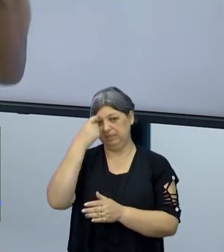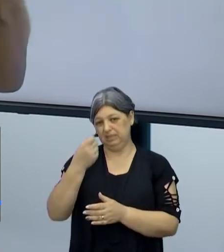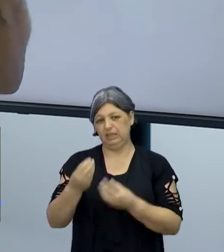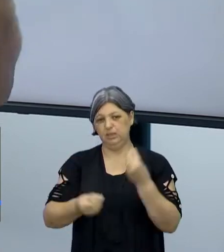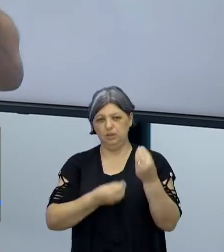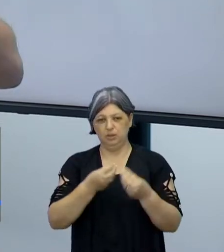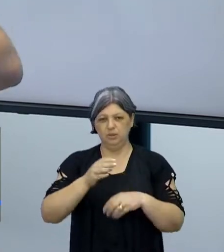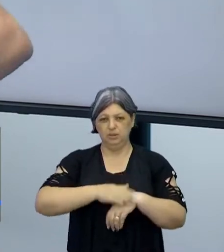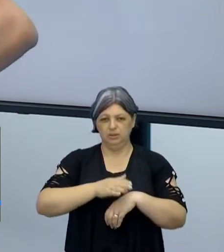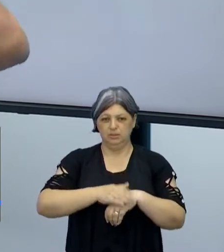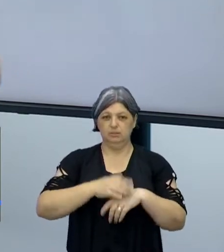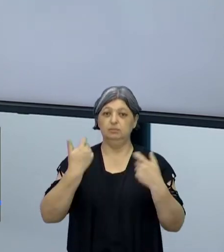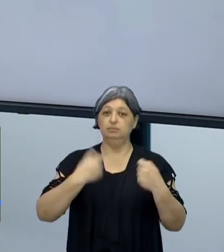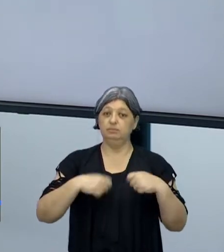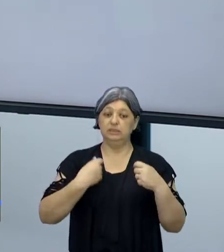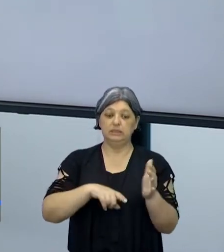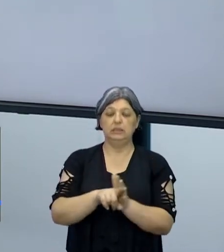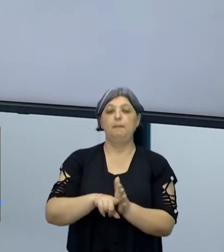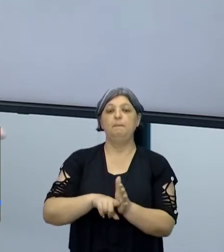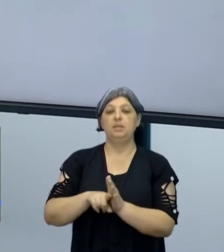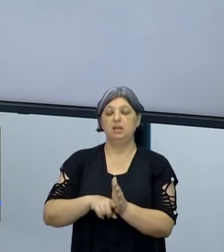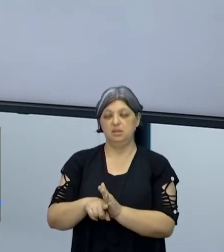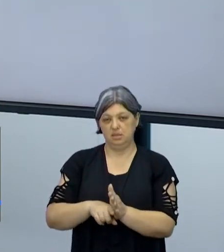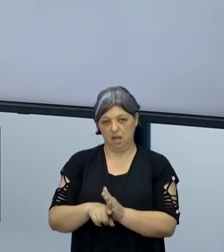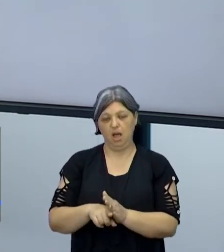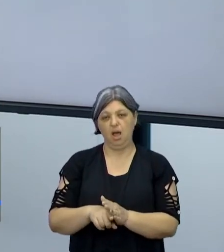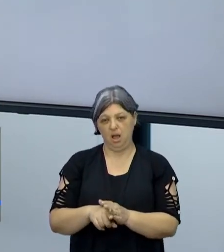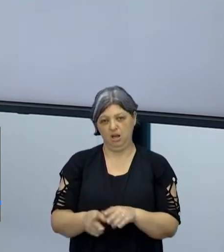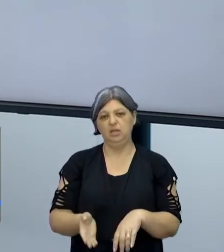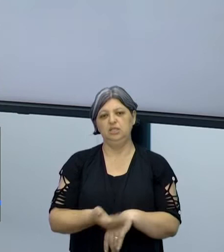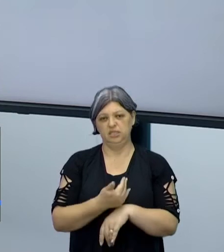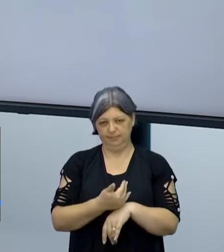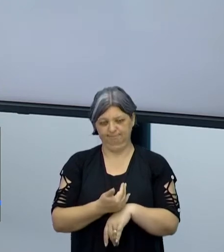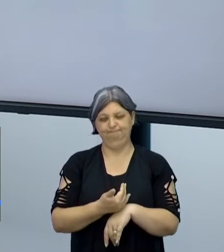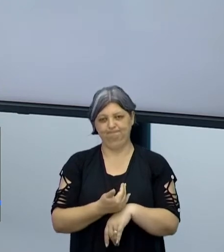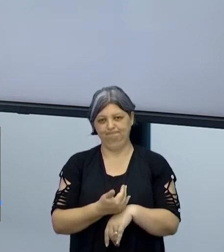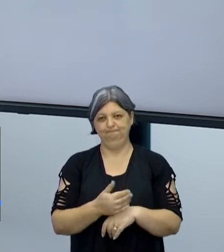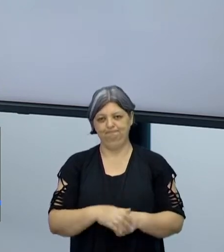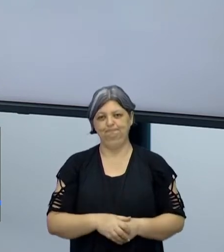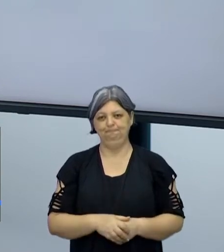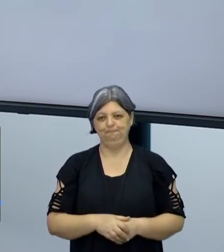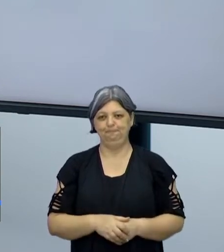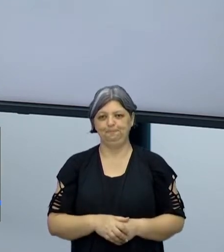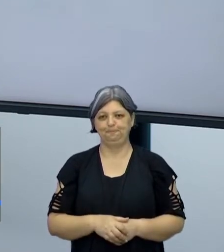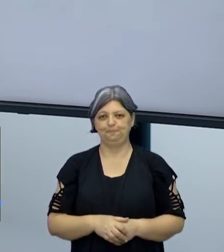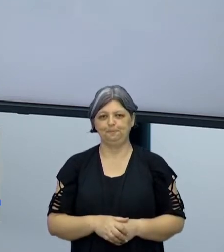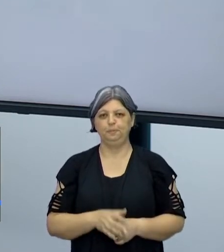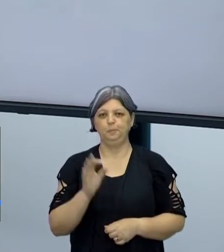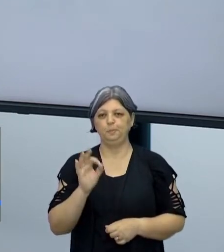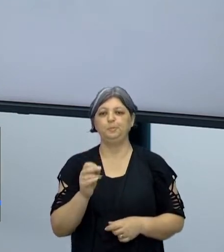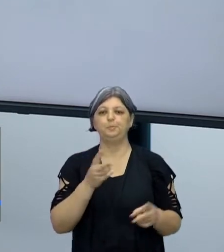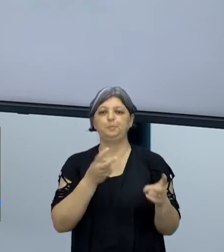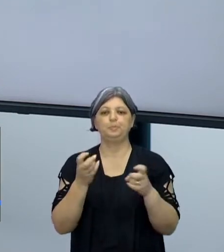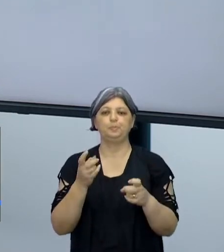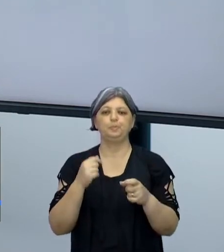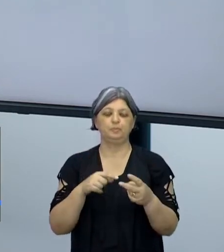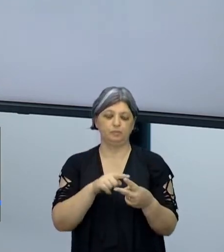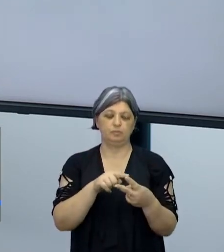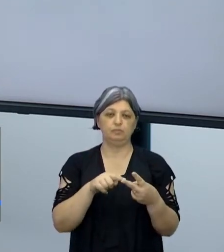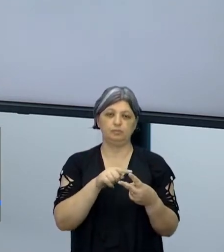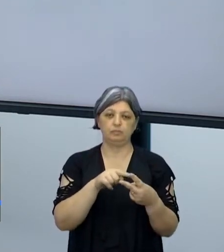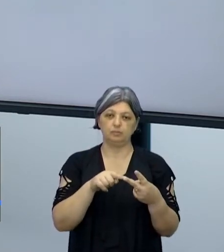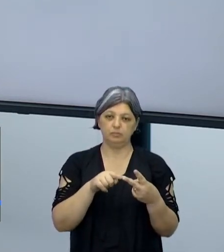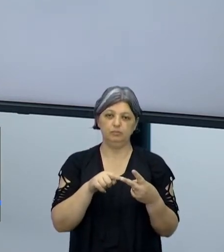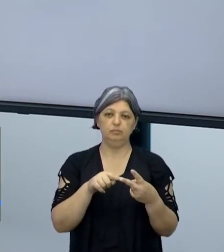nós queremos fazer, nós precisamos estudar como fazer muitas coisas. Né? Tá certo? Então, a gente percebe que esses dois